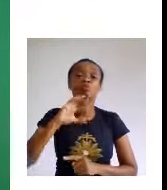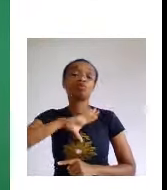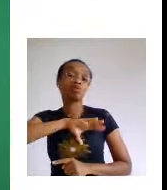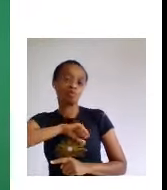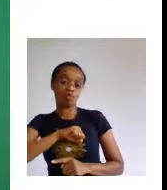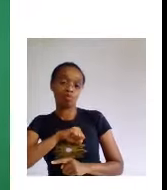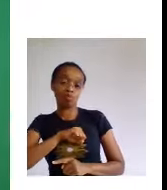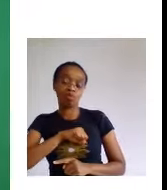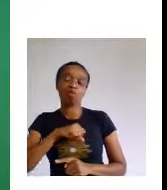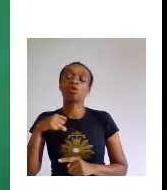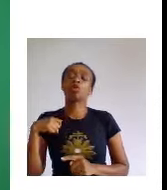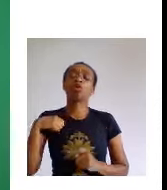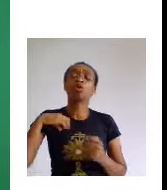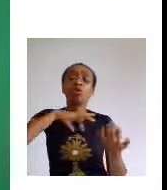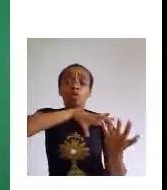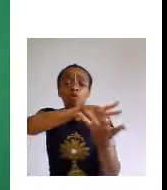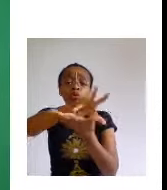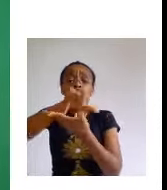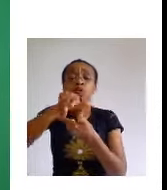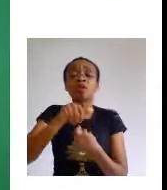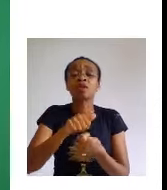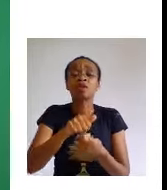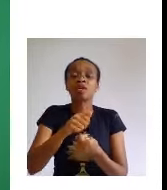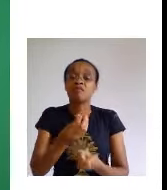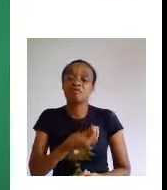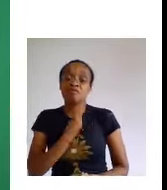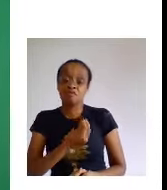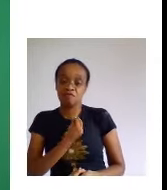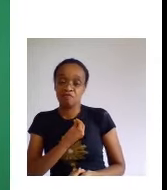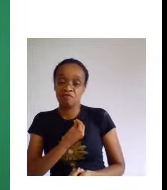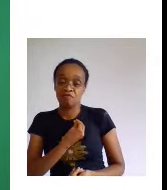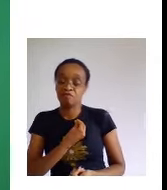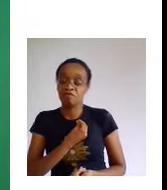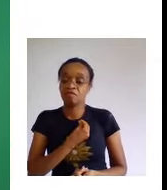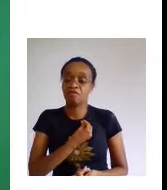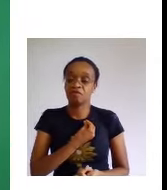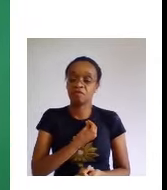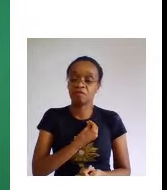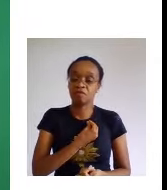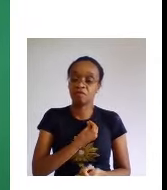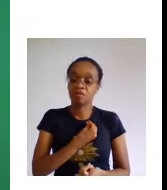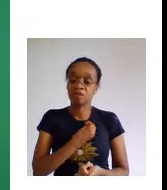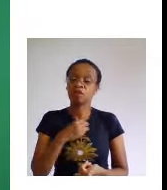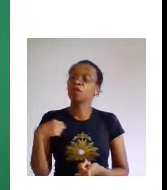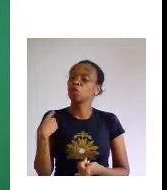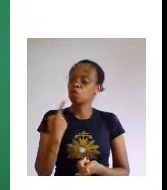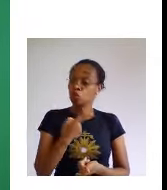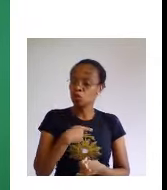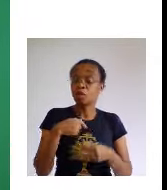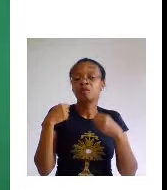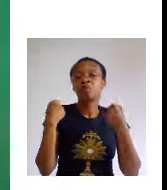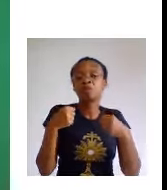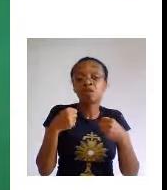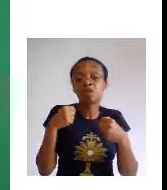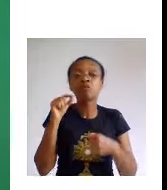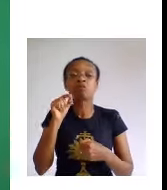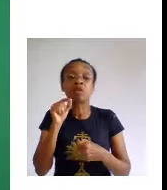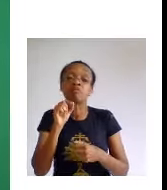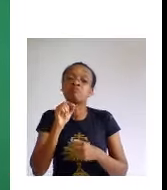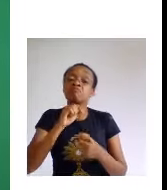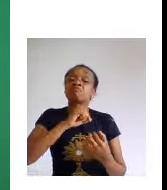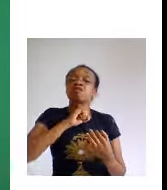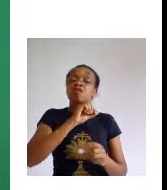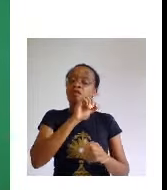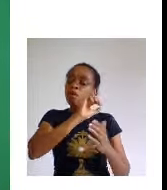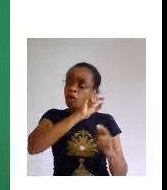planeta é um ser vivo, é vivente. deve ser por nós cuidado e